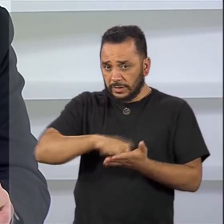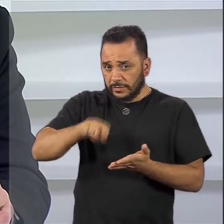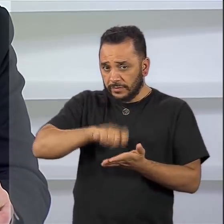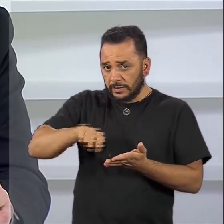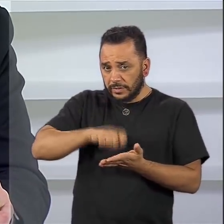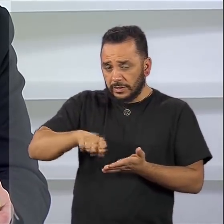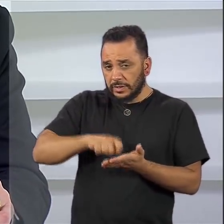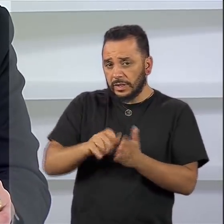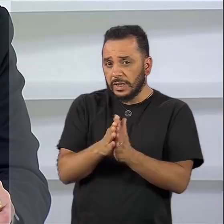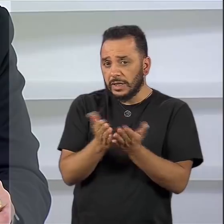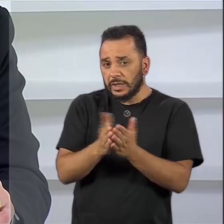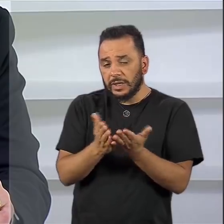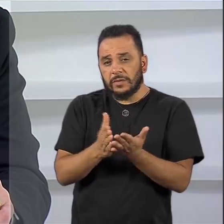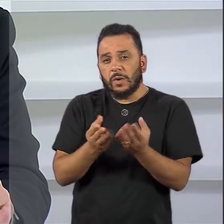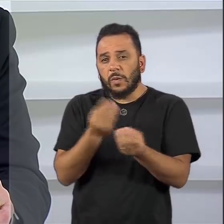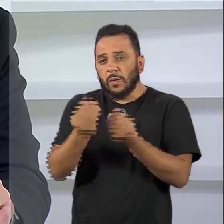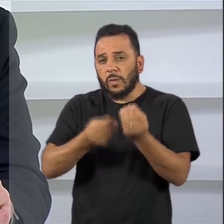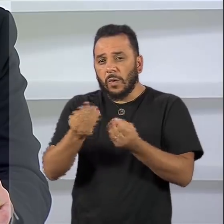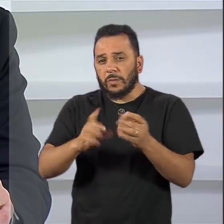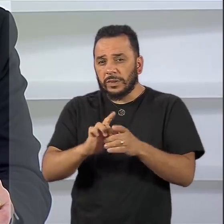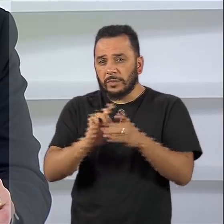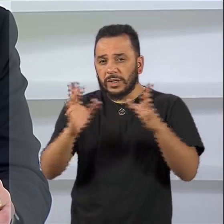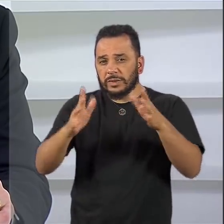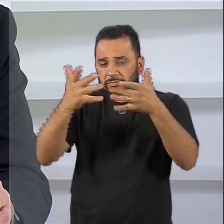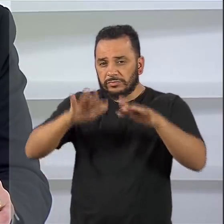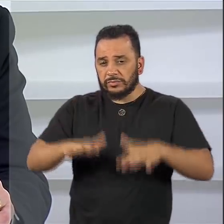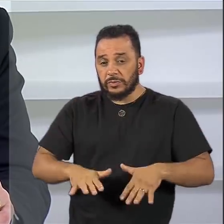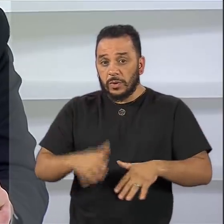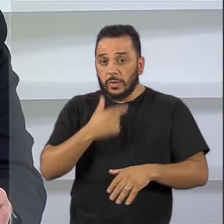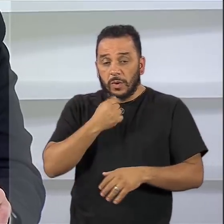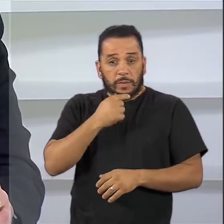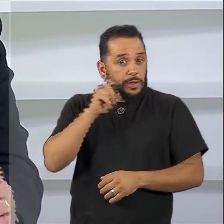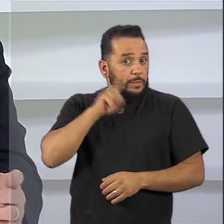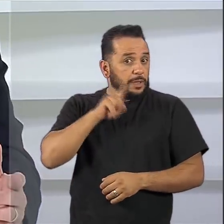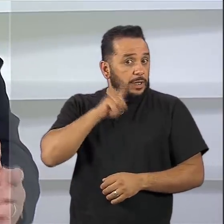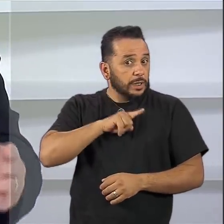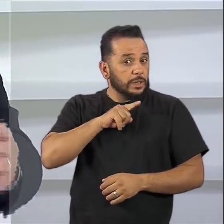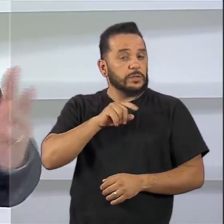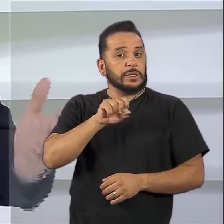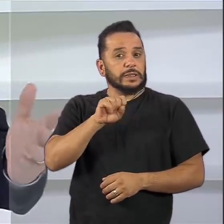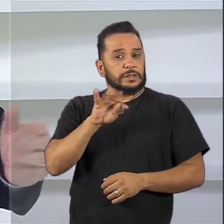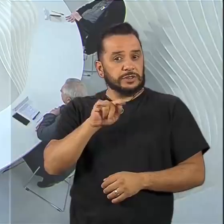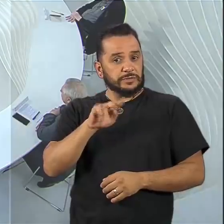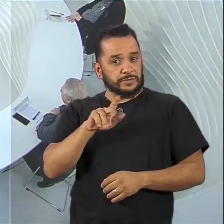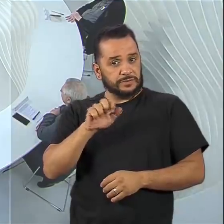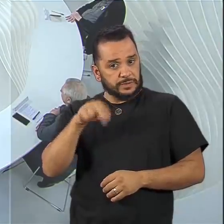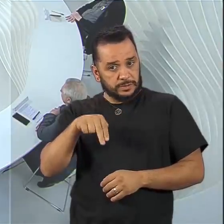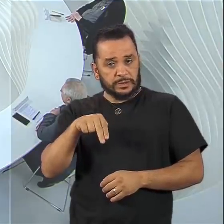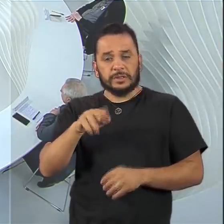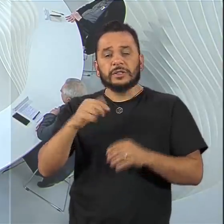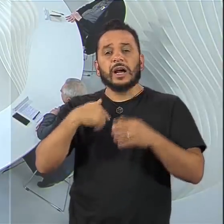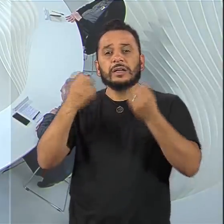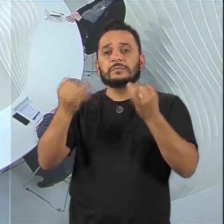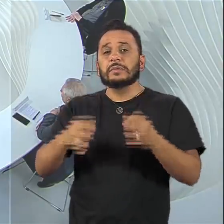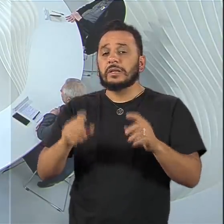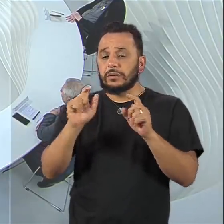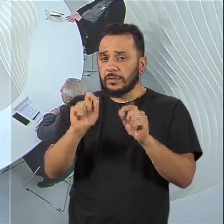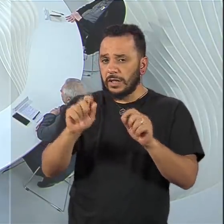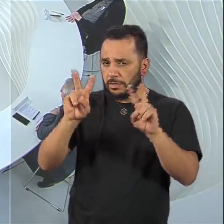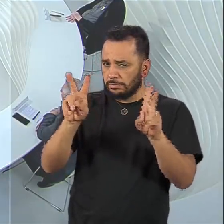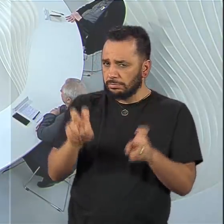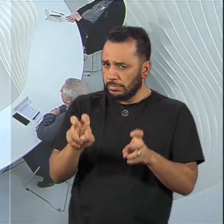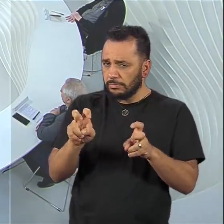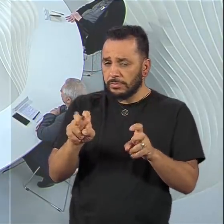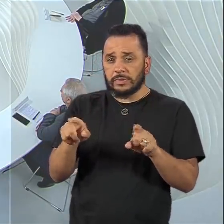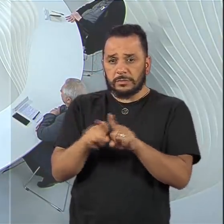Como as Democracias Morrem, o americano Steve Levitsky. E ele levanta a questão e